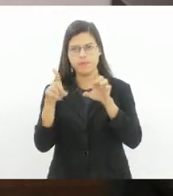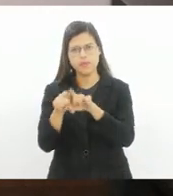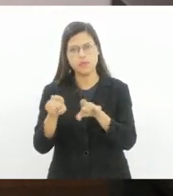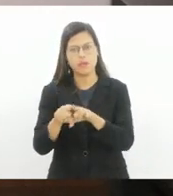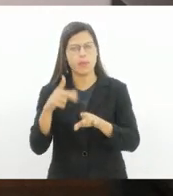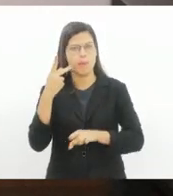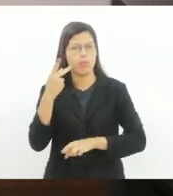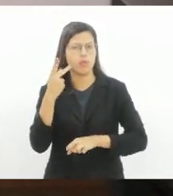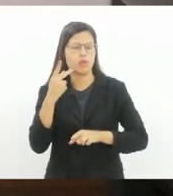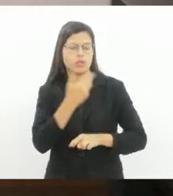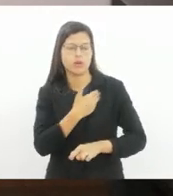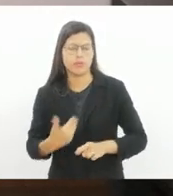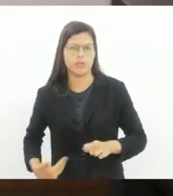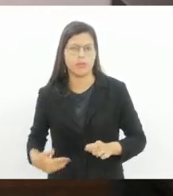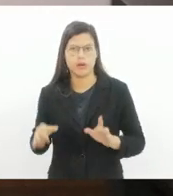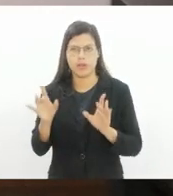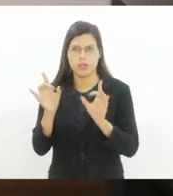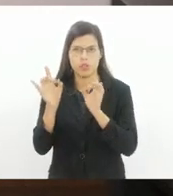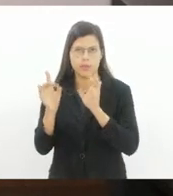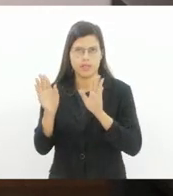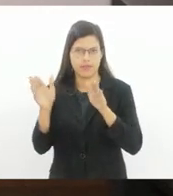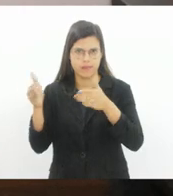públicas específicas, né? Assim, a gente